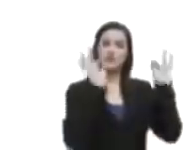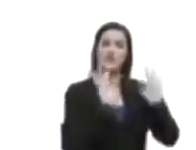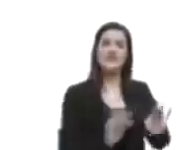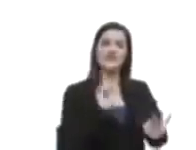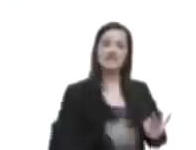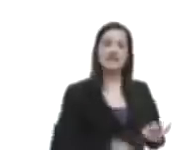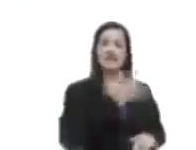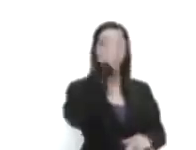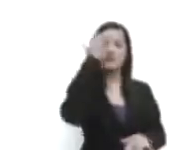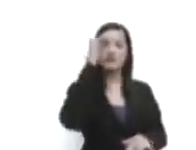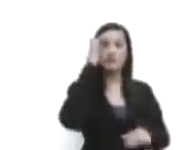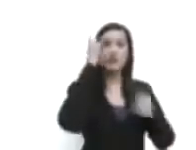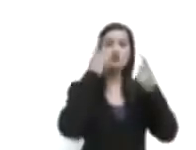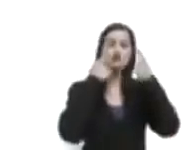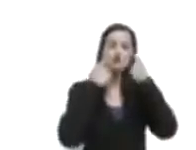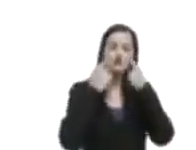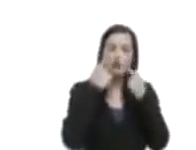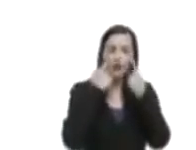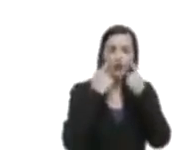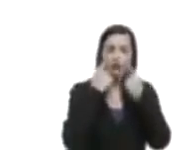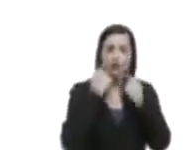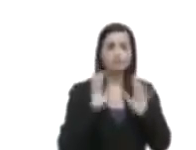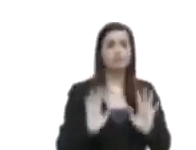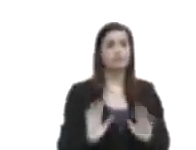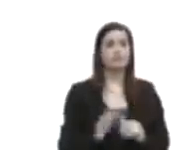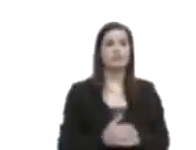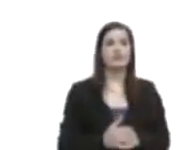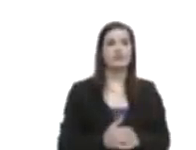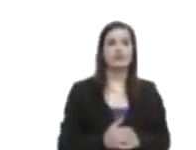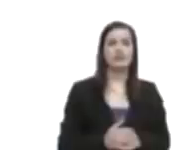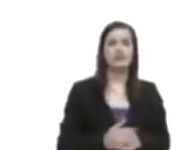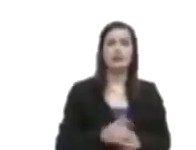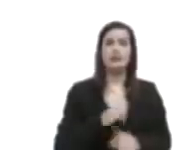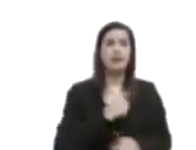Segunda característica, é necessário pontuar muitos, muitas pessoas em todo mundo